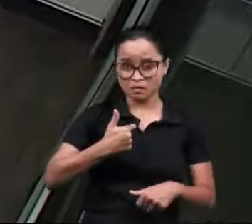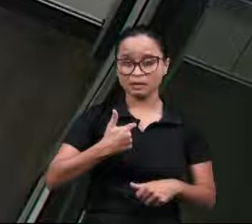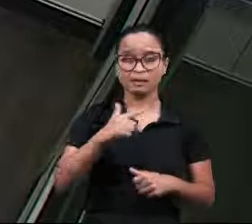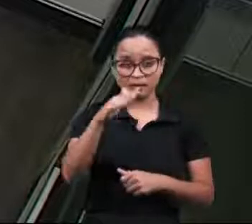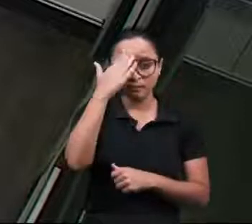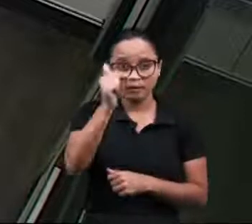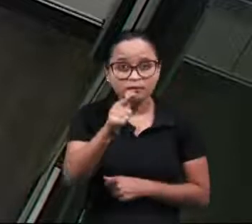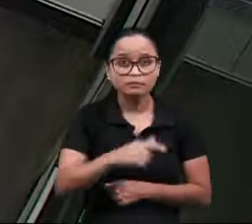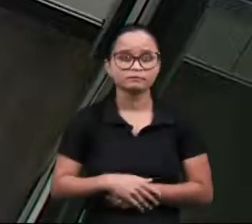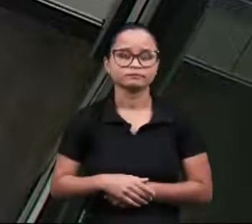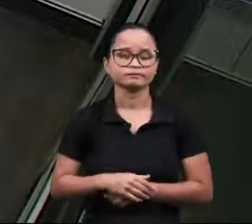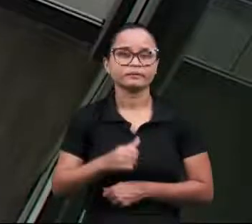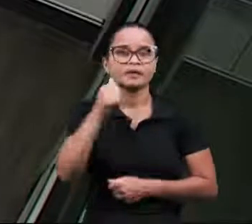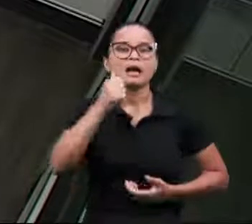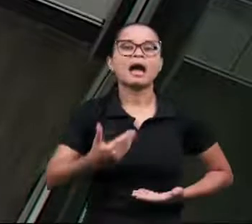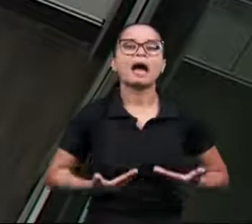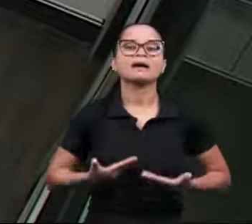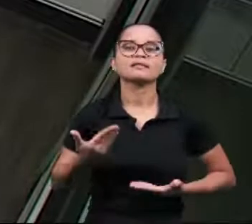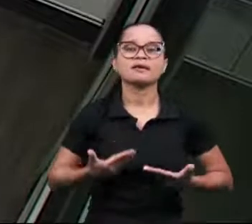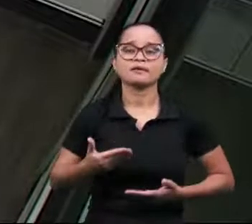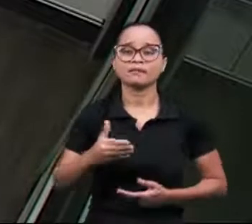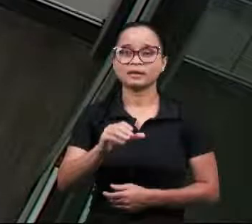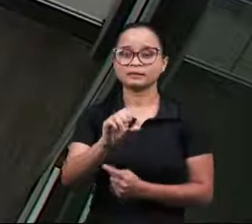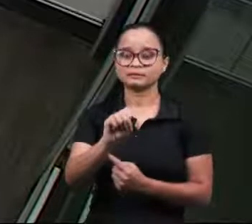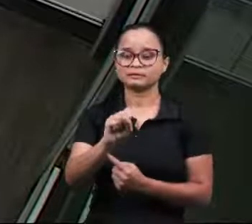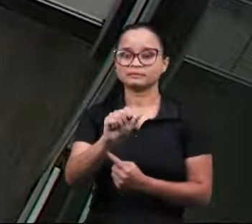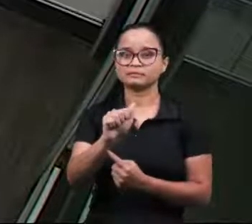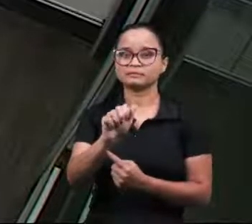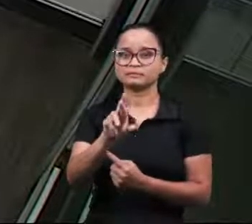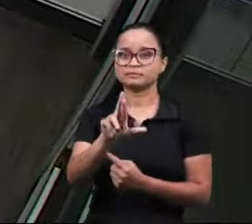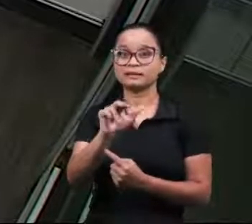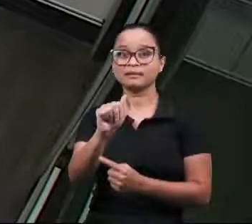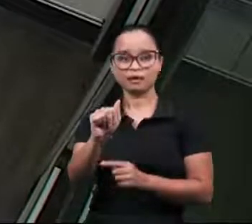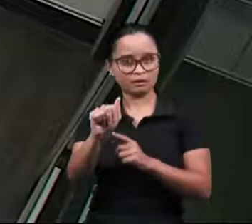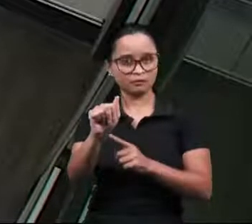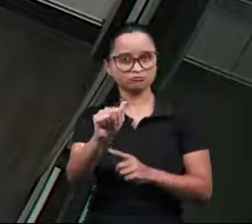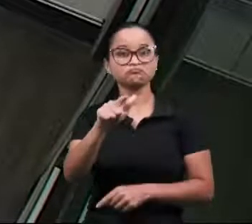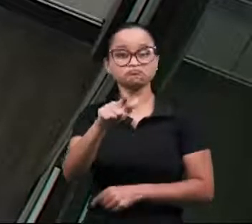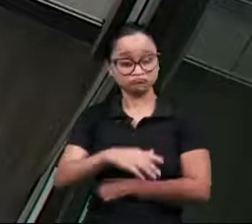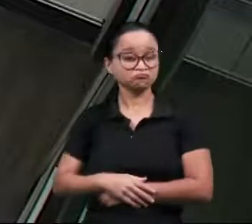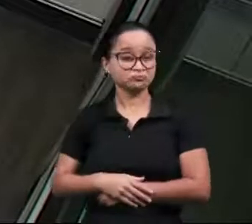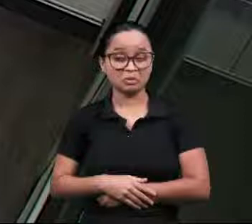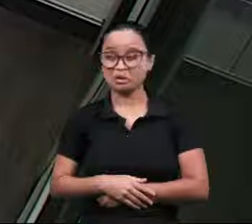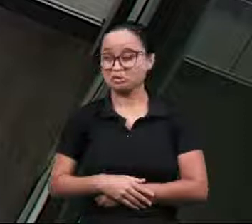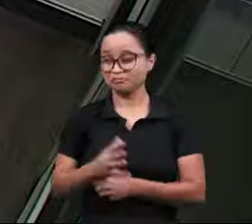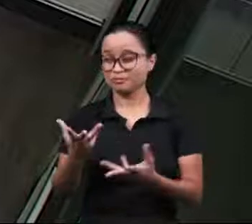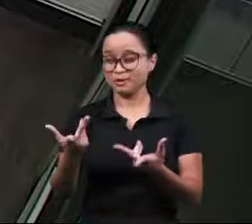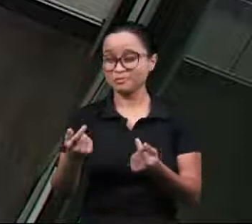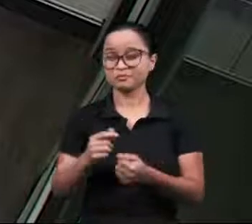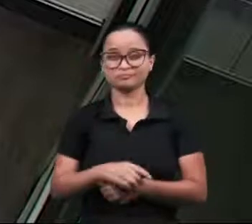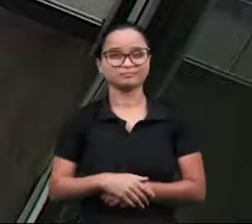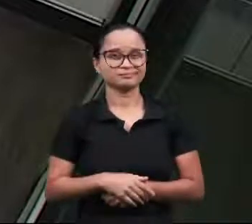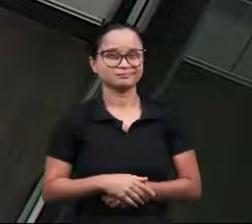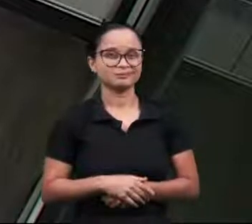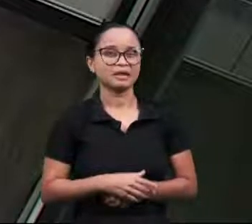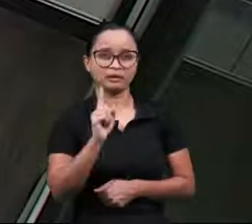A irmã Sara. Ah, é? A irmã Sara. Maravilha. A irmã Sara, vamos dizer